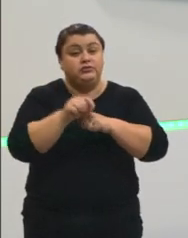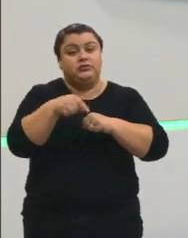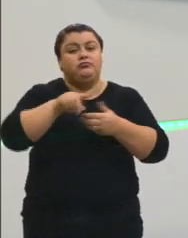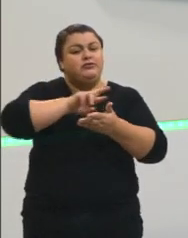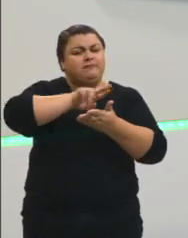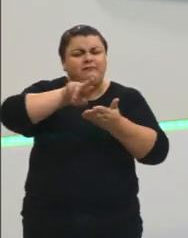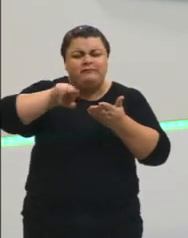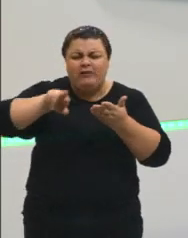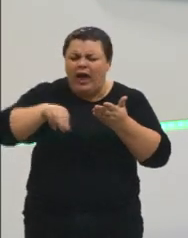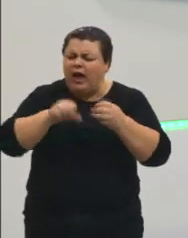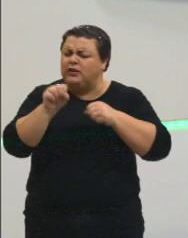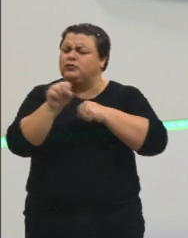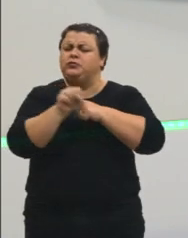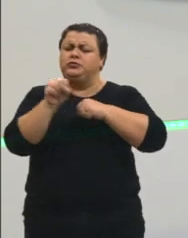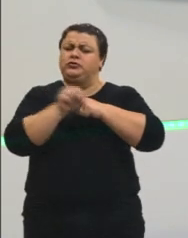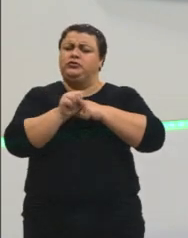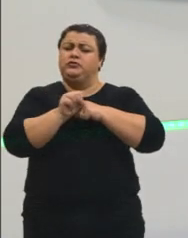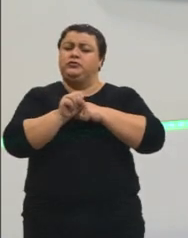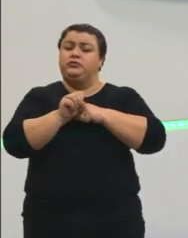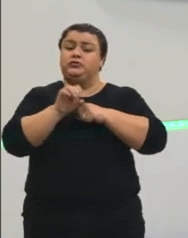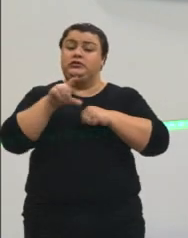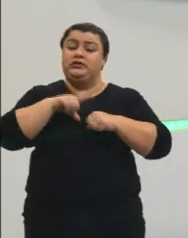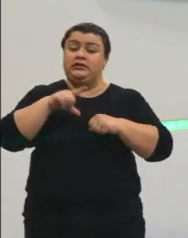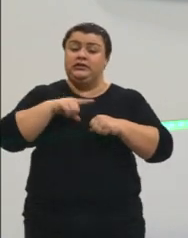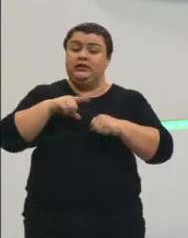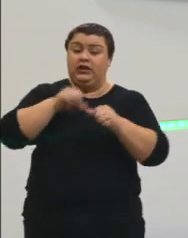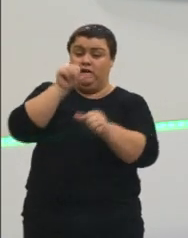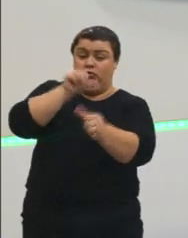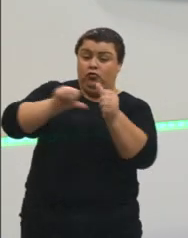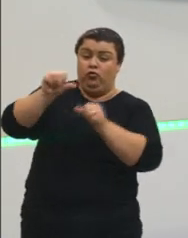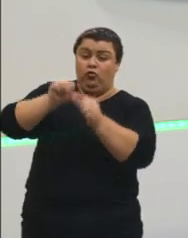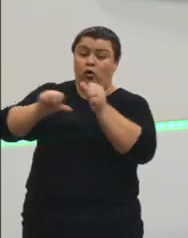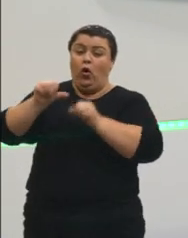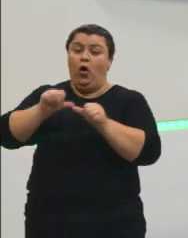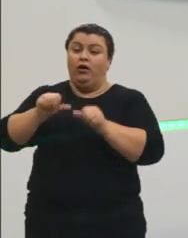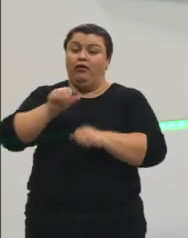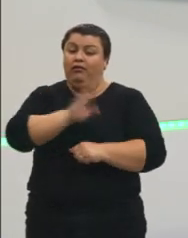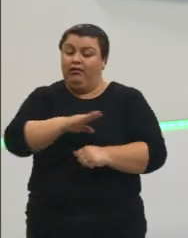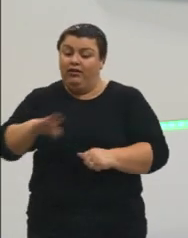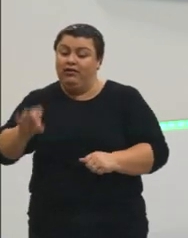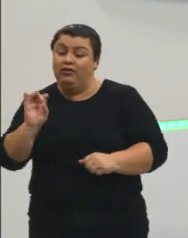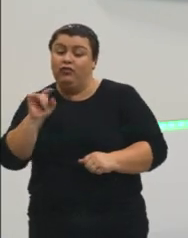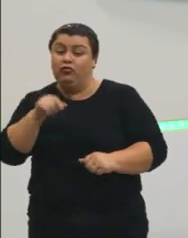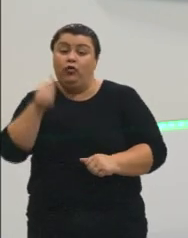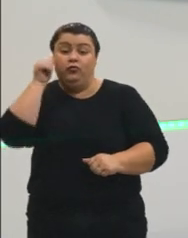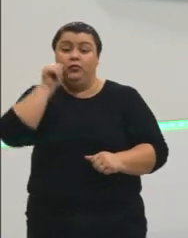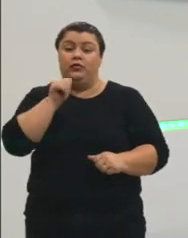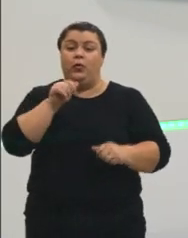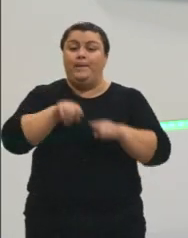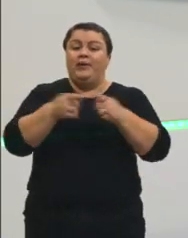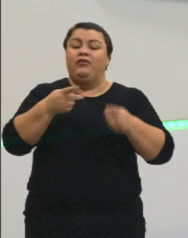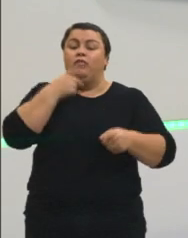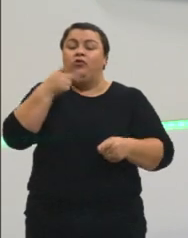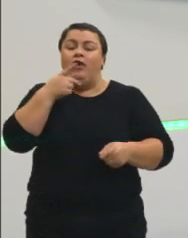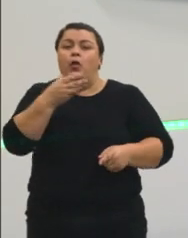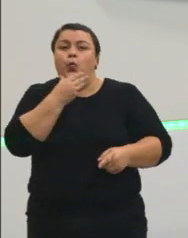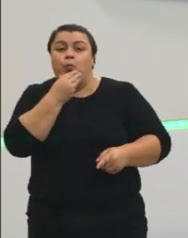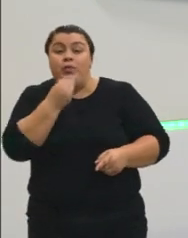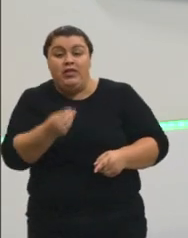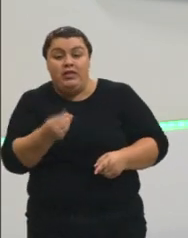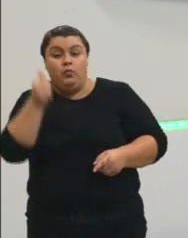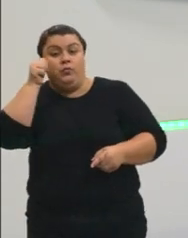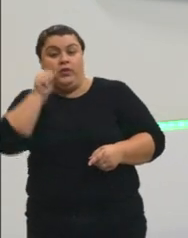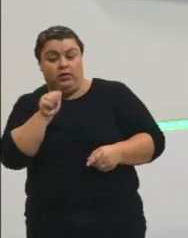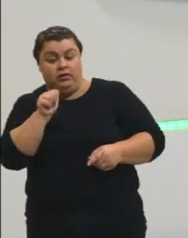vários substantivos que sofrem variação criança fica só na feminino mas quando eu digo menino e